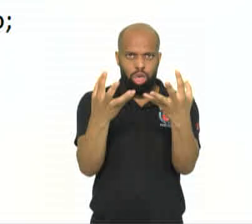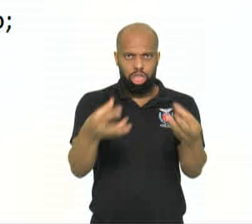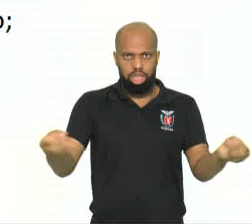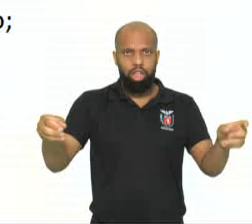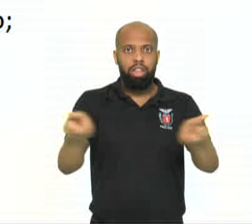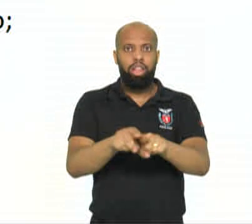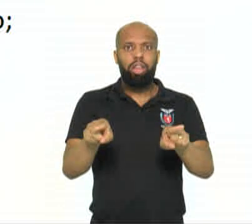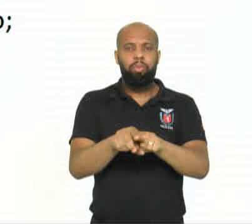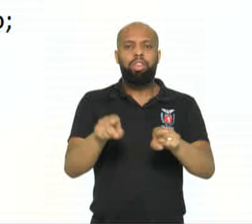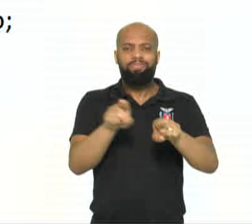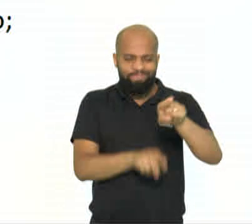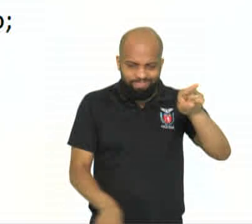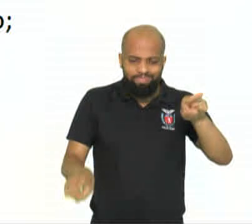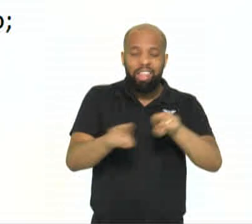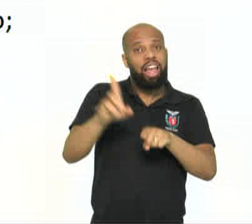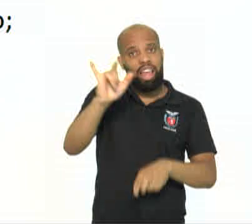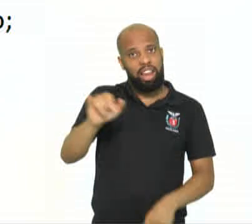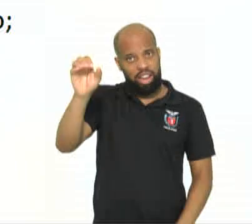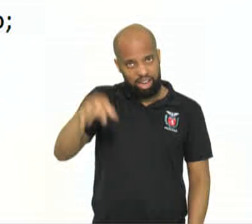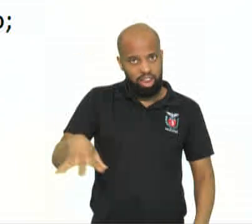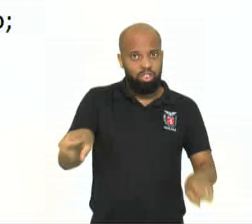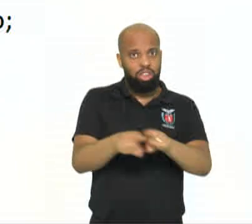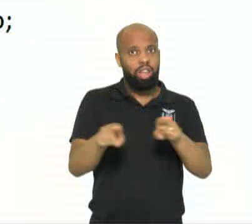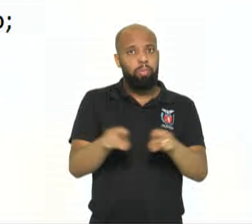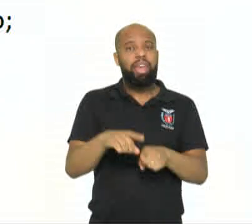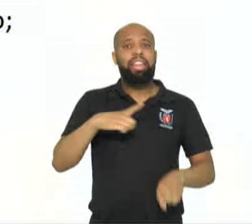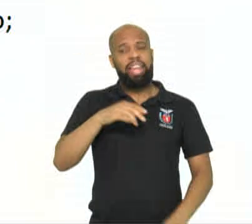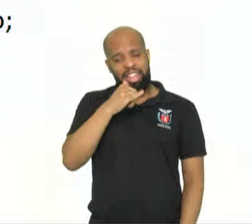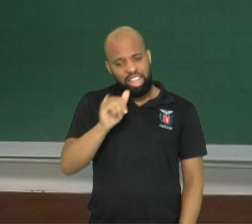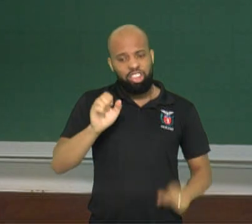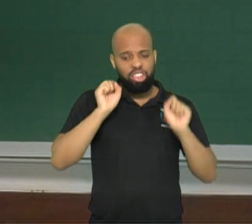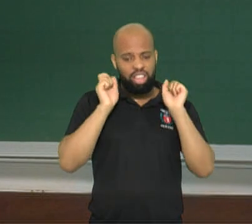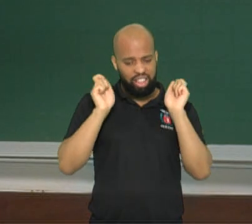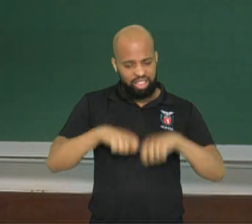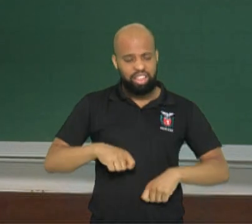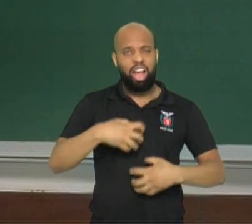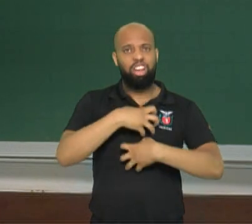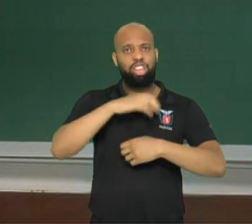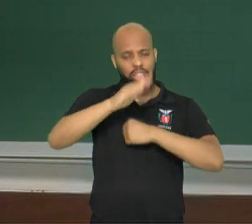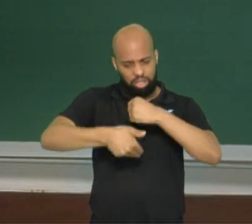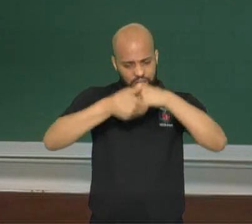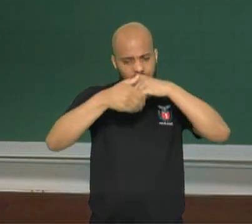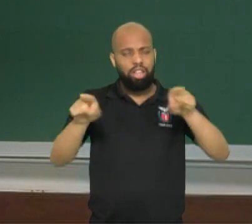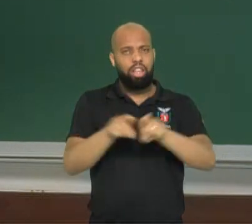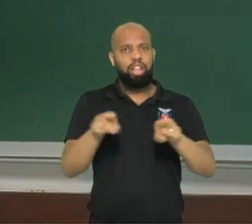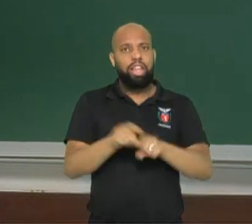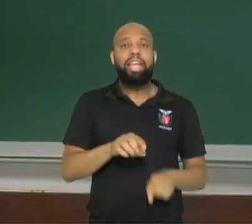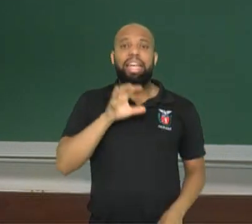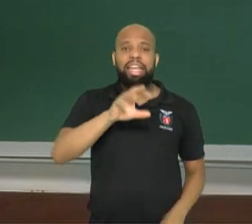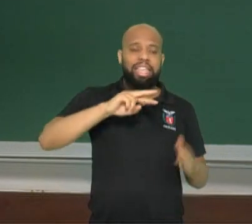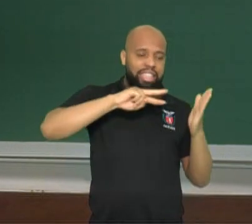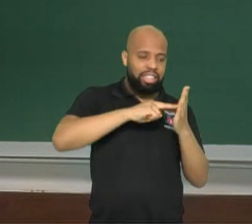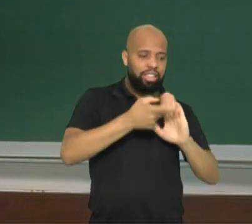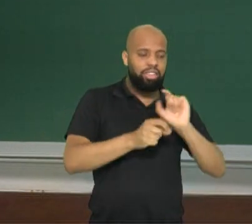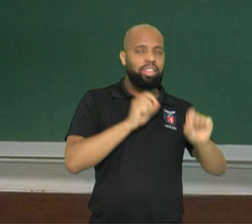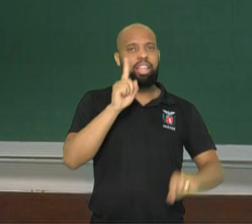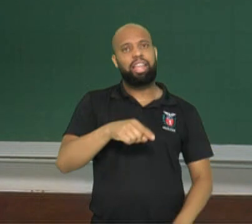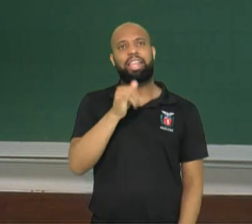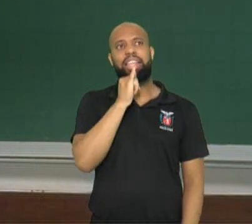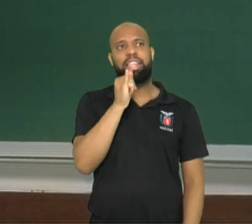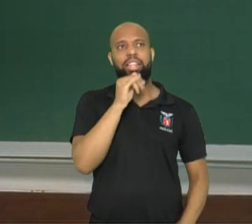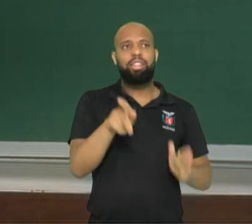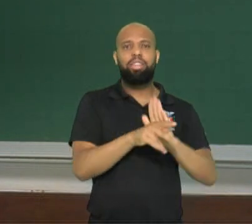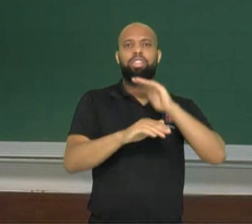Reciclagem, investimento em fontes renováveis de energia e reflorestamento. Então, tudo isso é considerado, são considerados, né, exemplos